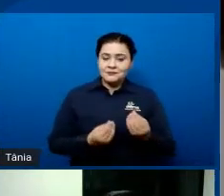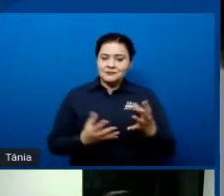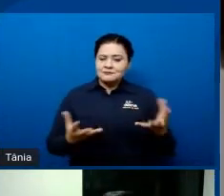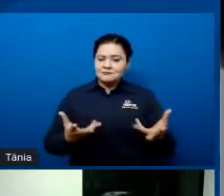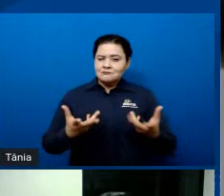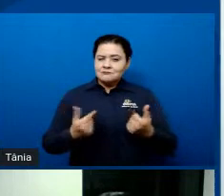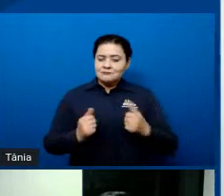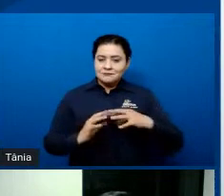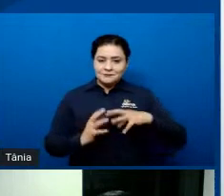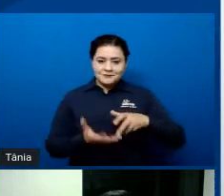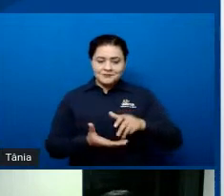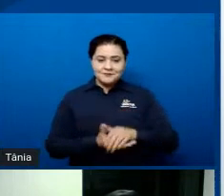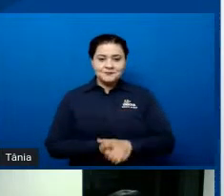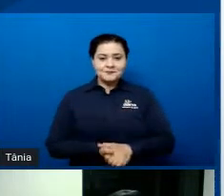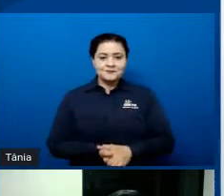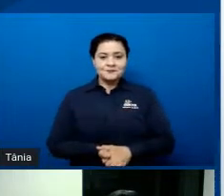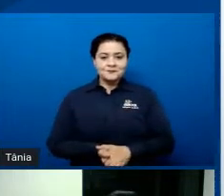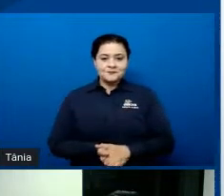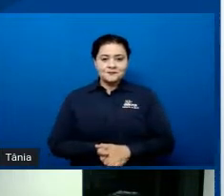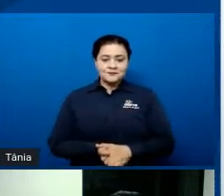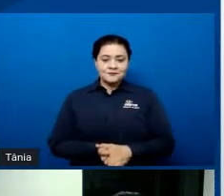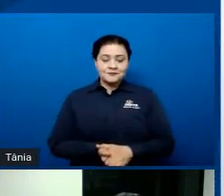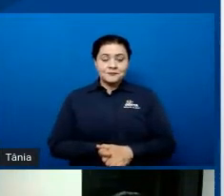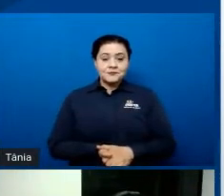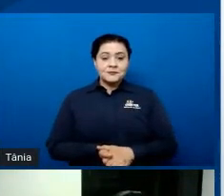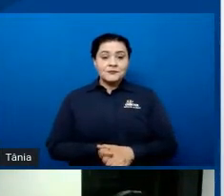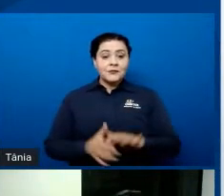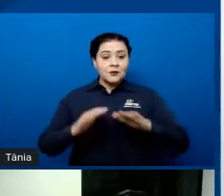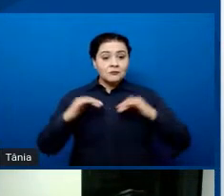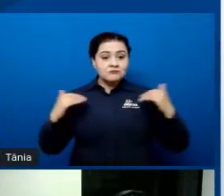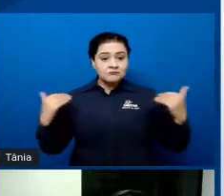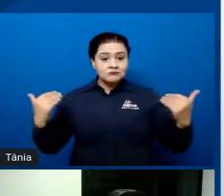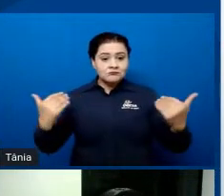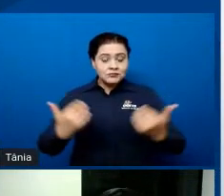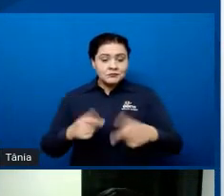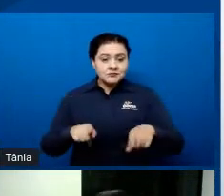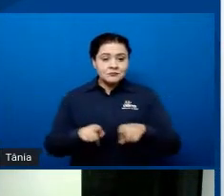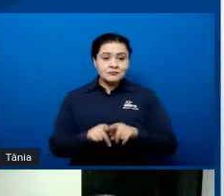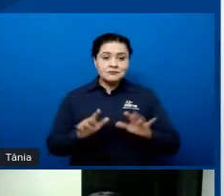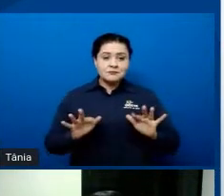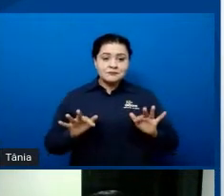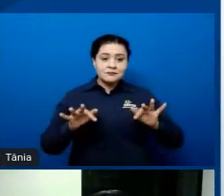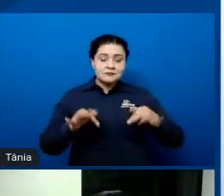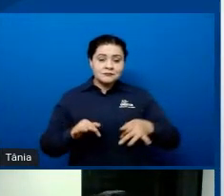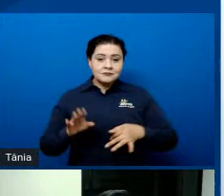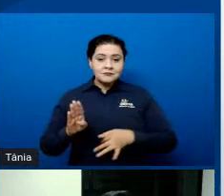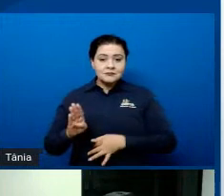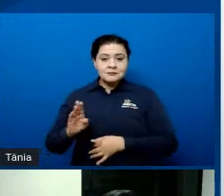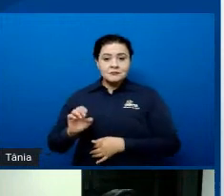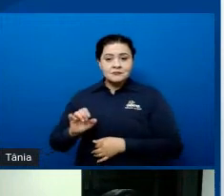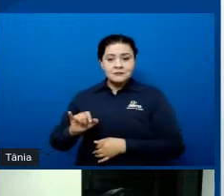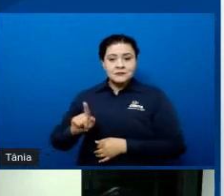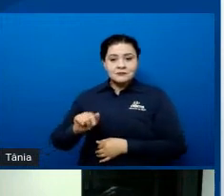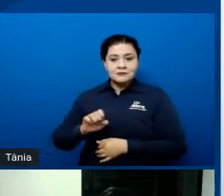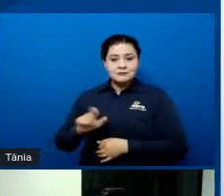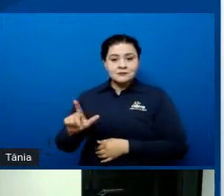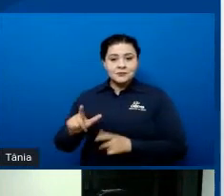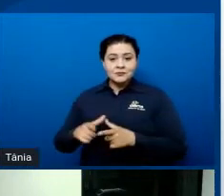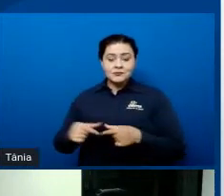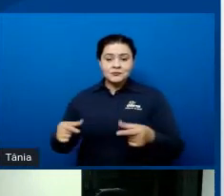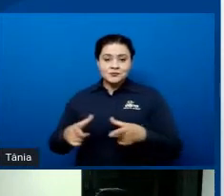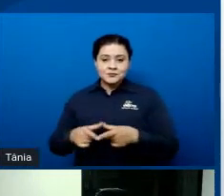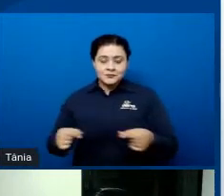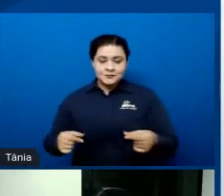universo. Isso aqui é um estádio de beisebol, é a final do beisebol no Japão,